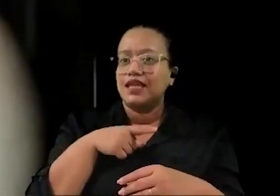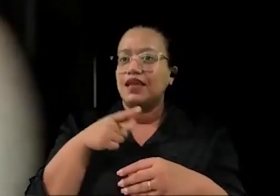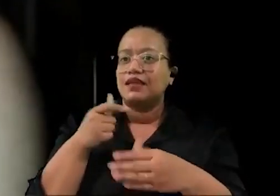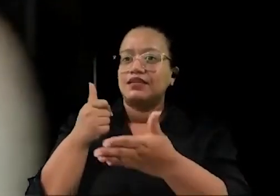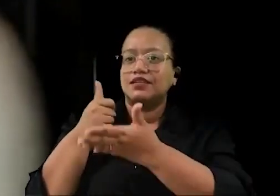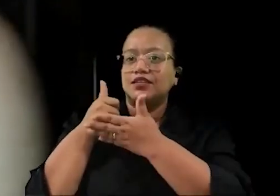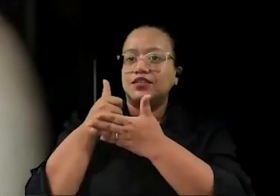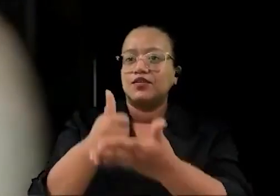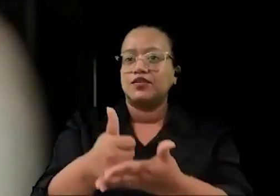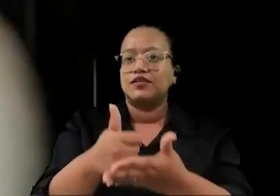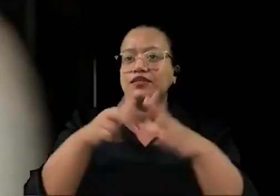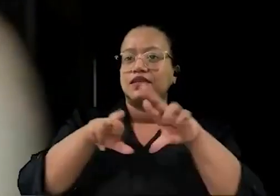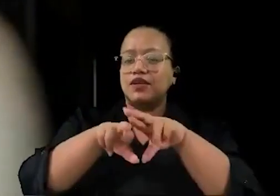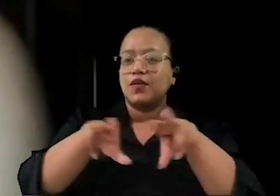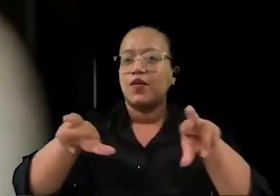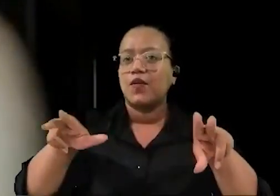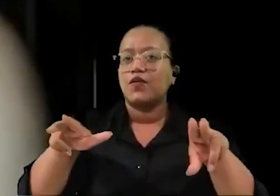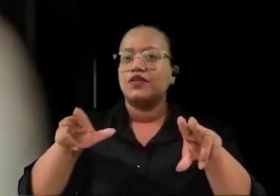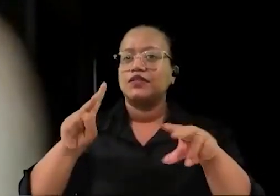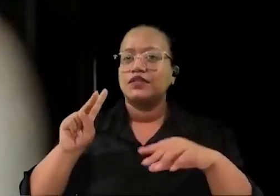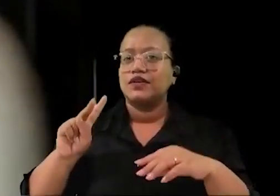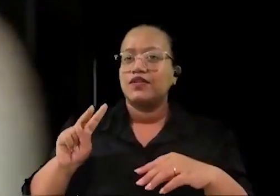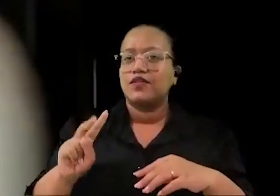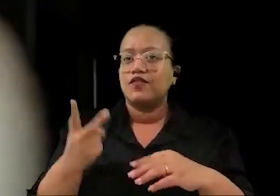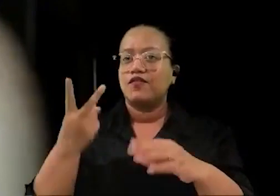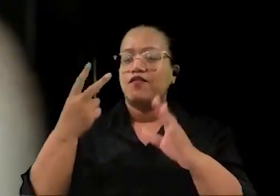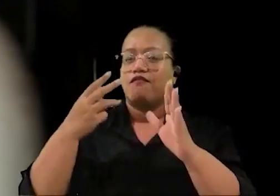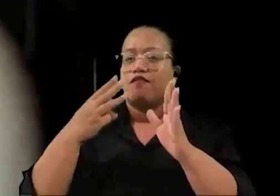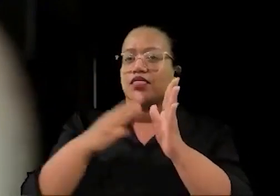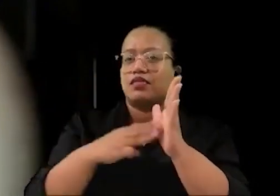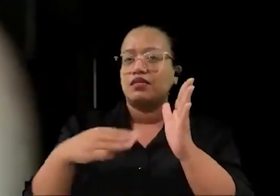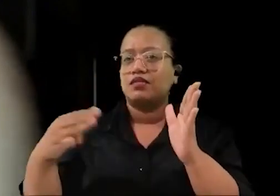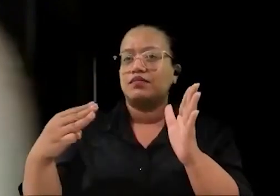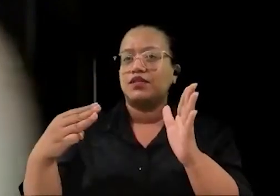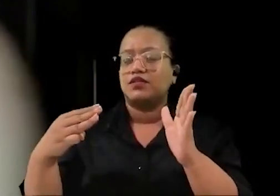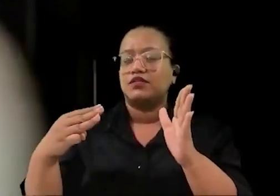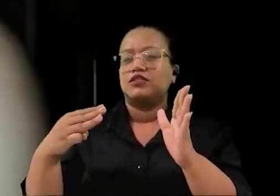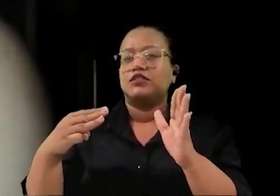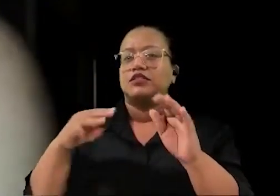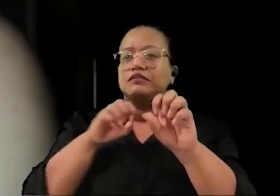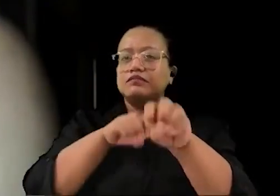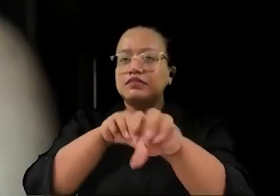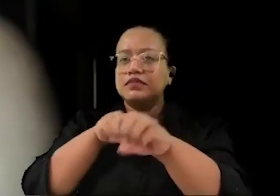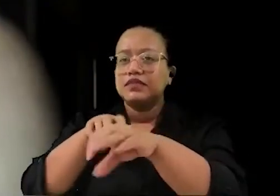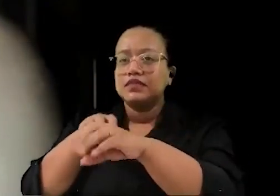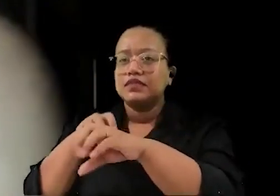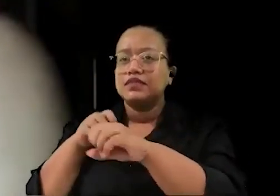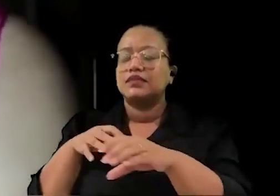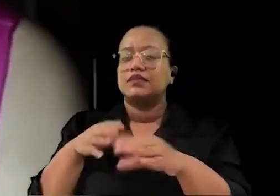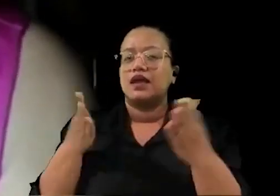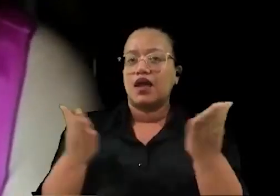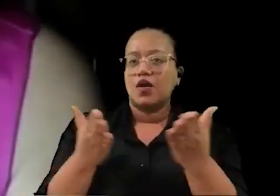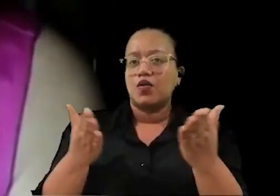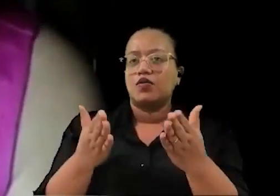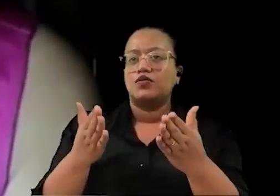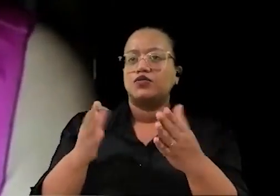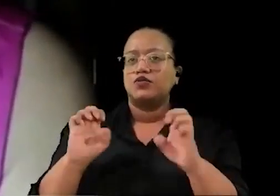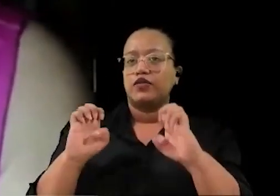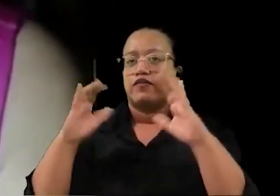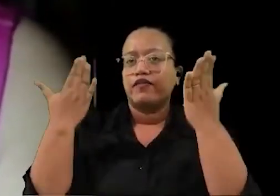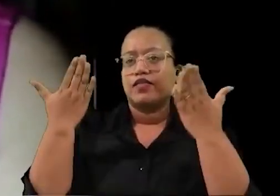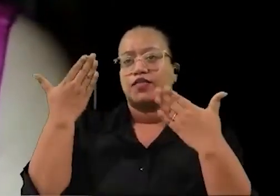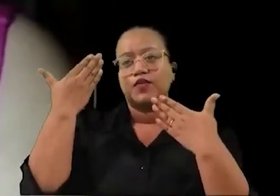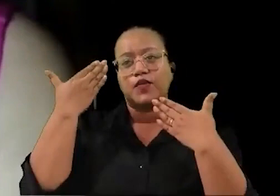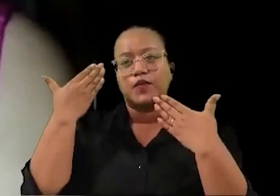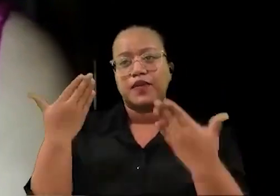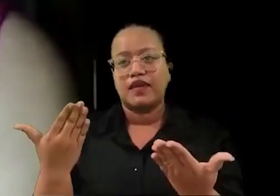didática para esse evento nosso aqui. Eu agradeço muito. Eu quero ver se algum outro